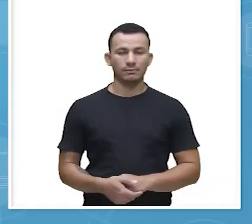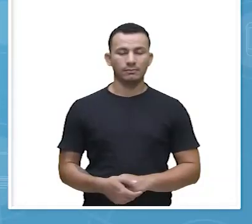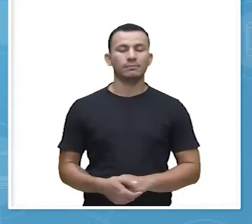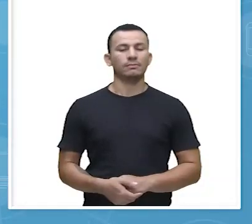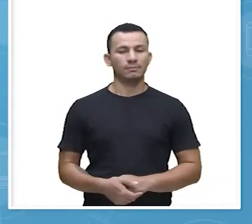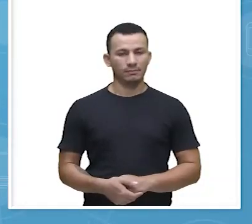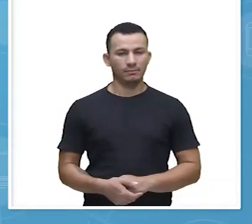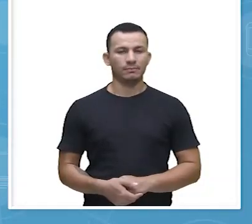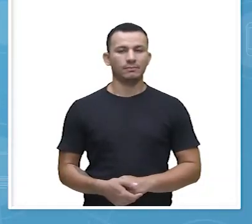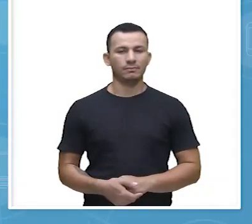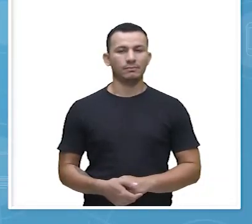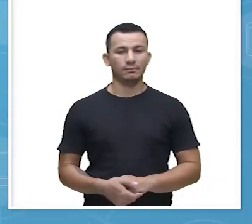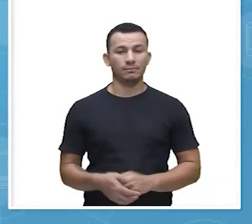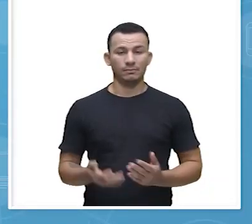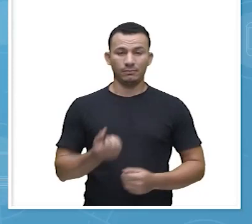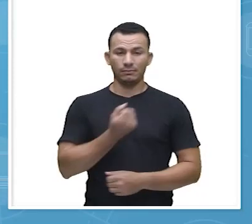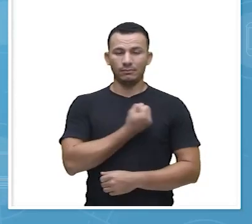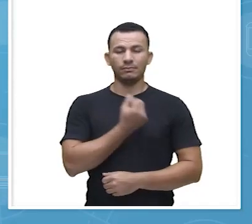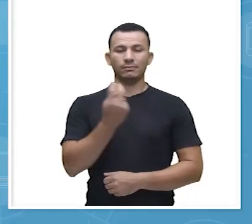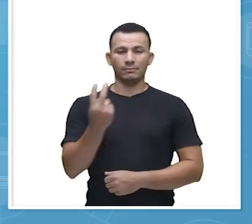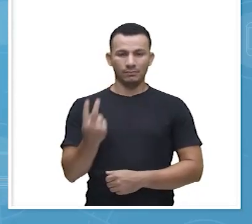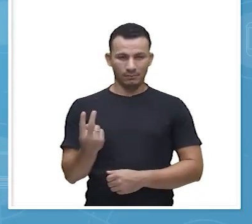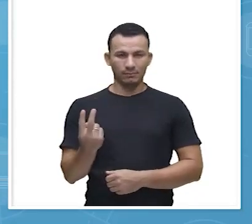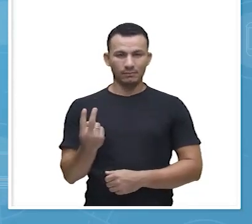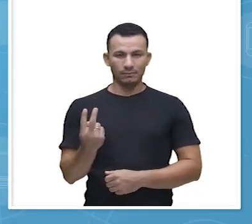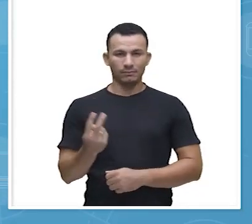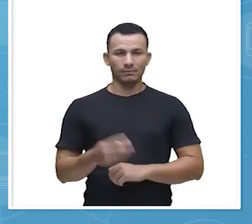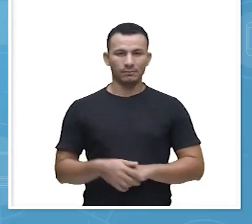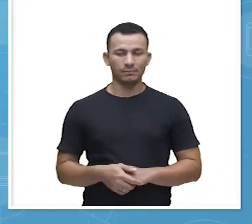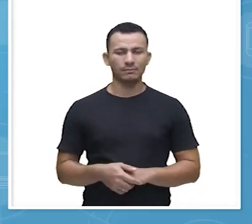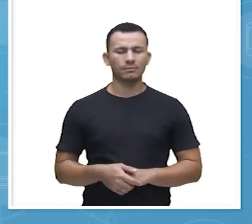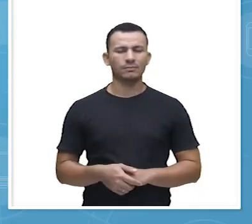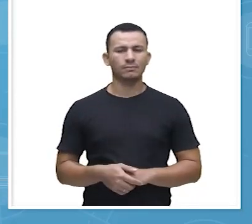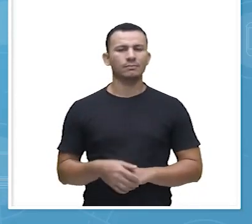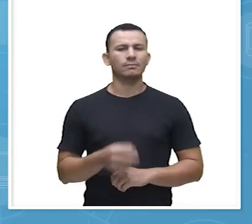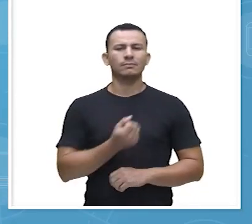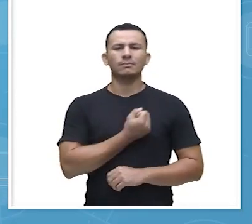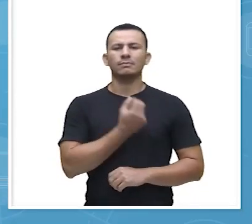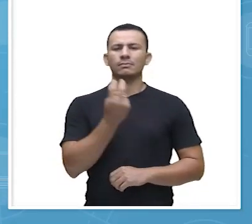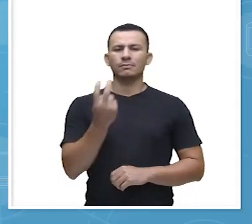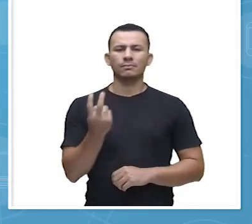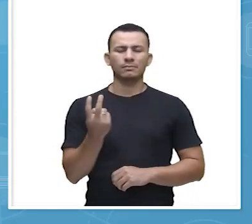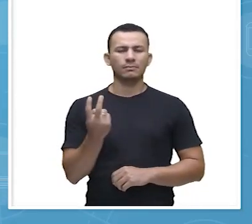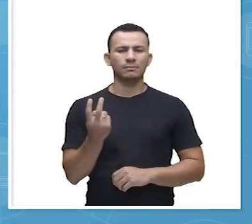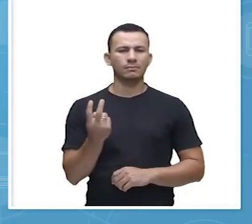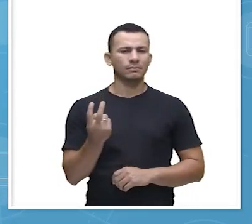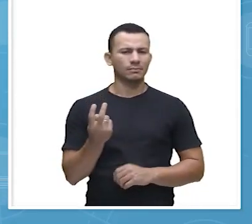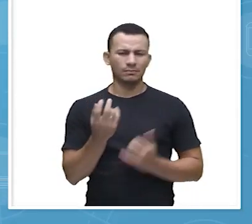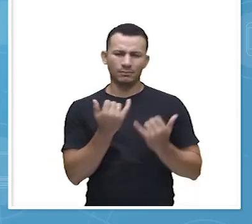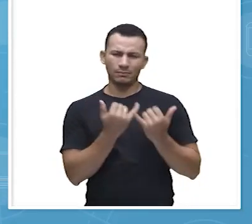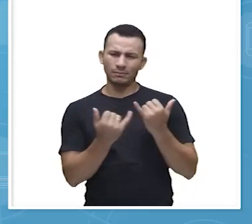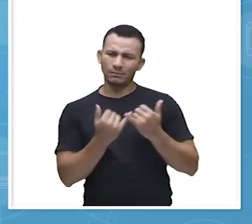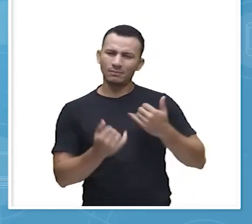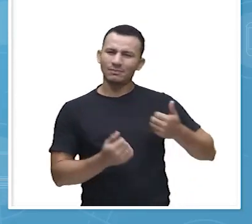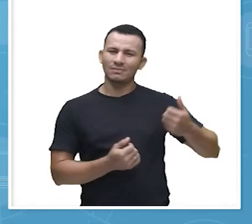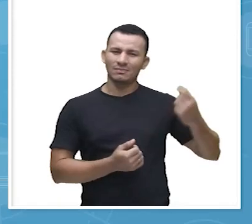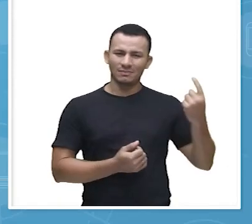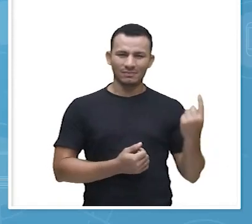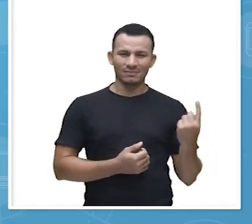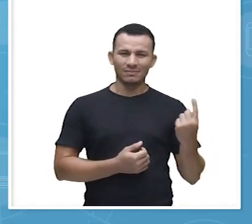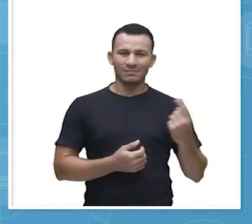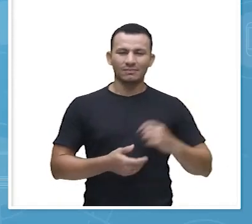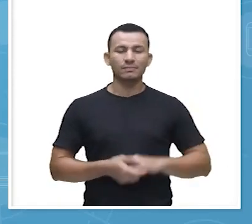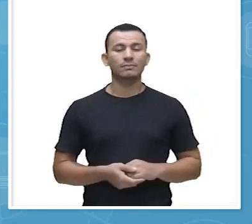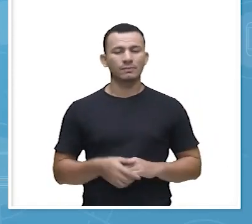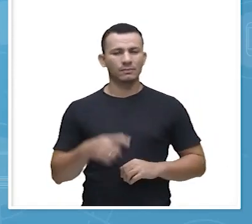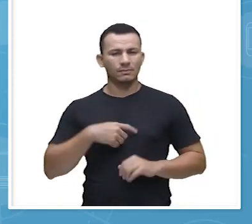Então, fomos à segunda questão, não é mesmo? E essa segunda questão, o esquema, foi parecido, não é? A gente tinha um pequeno